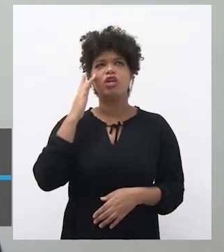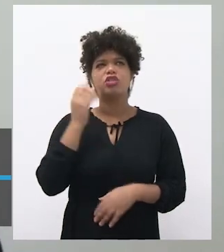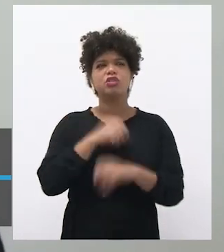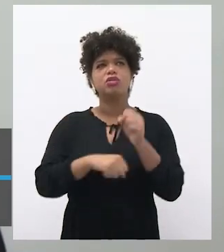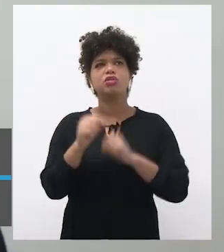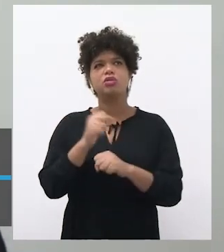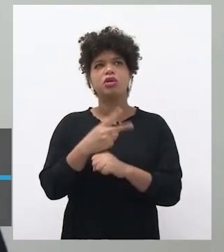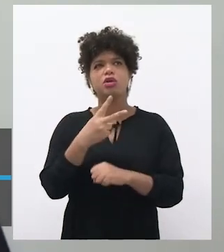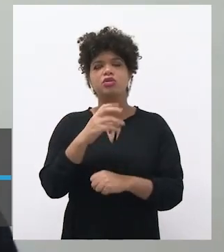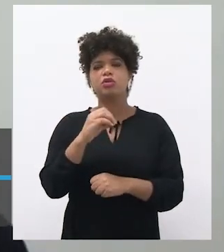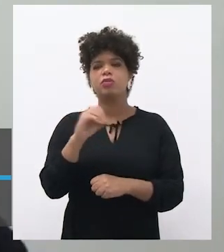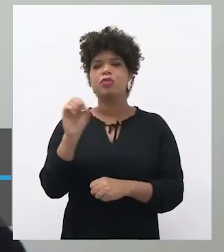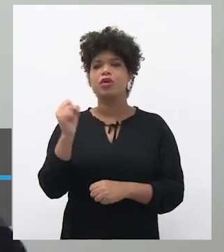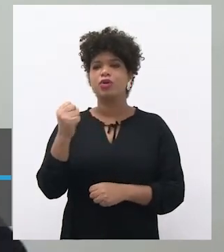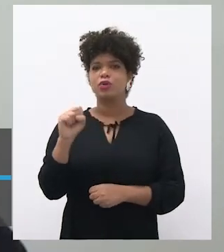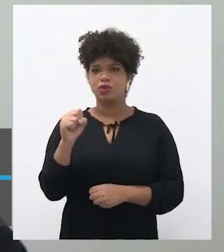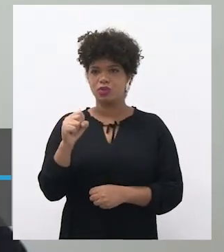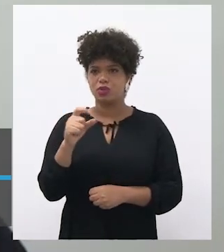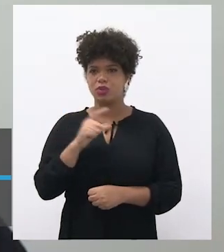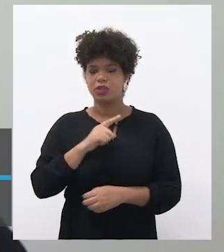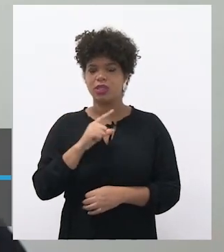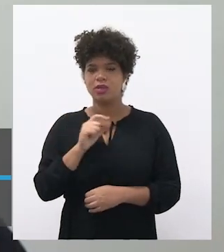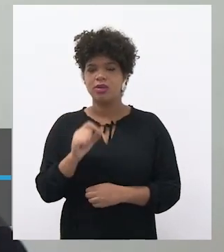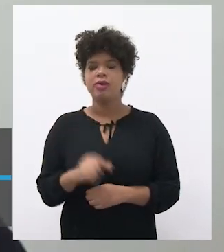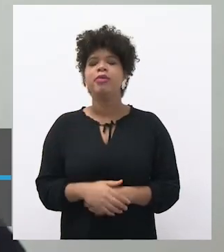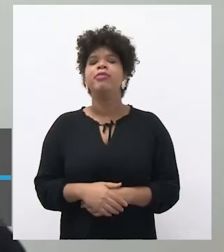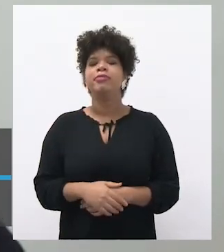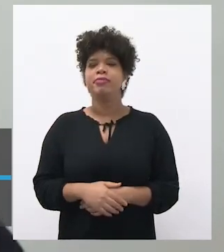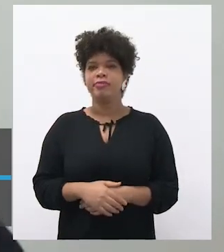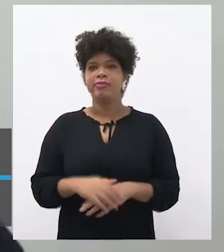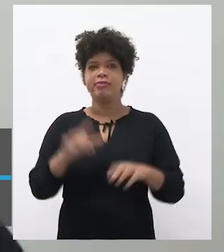tirar os filhos dela, que vai impedir o contato com os filhos